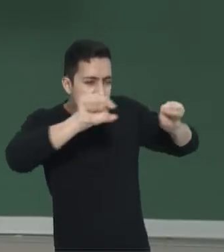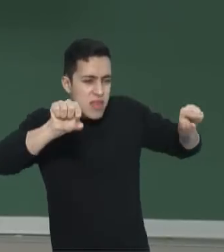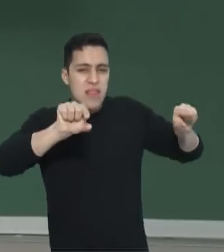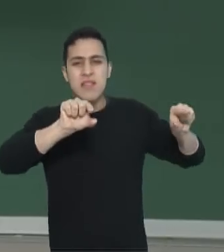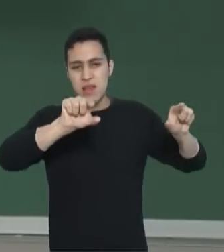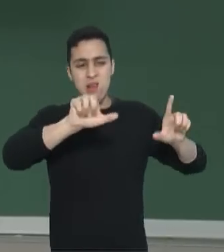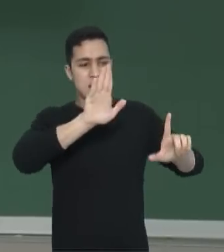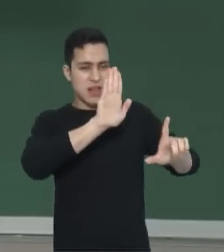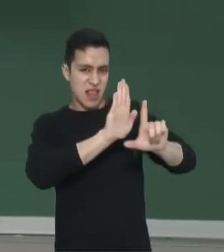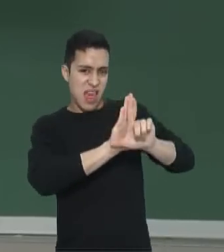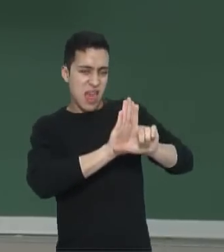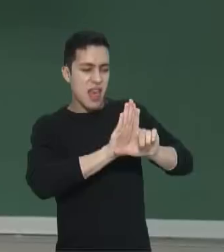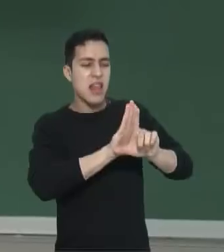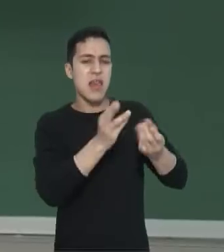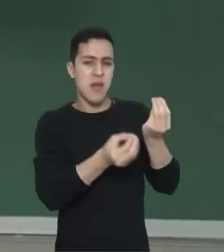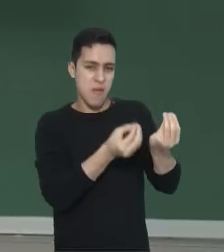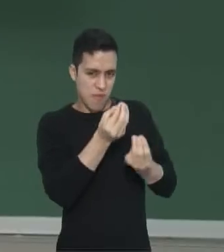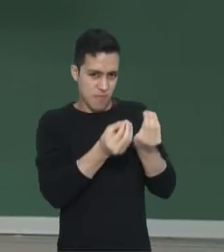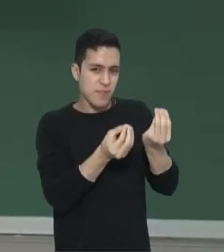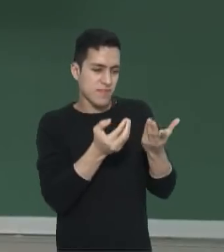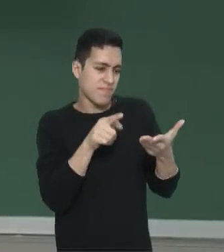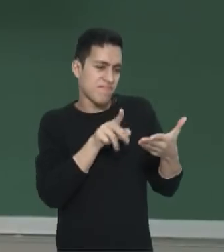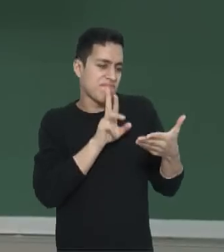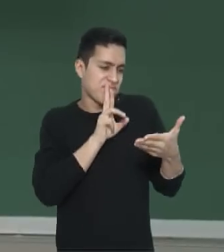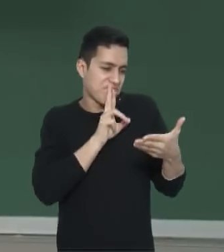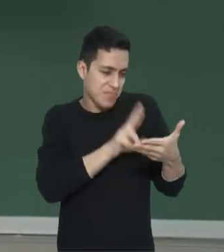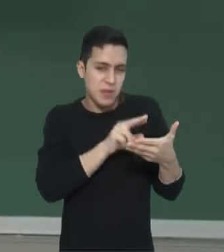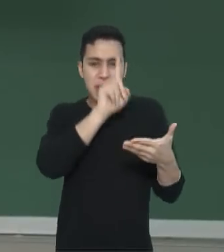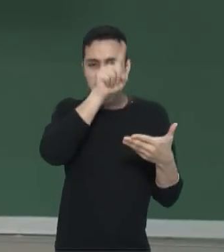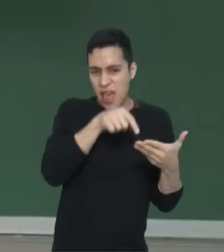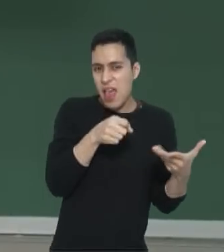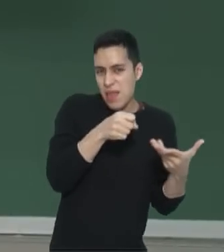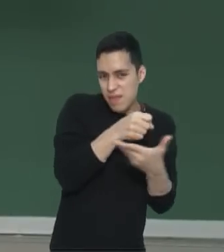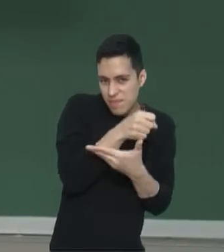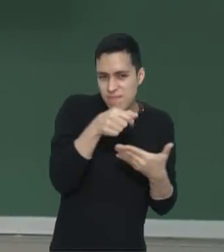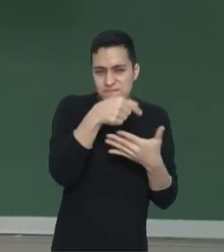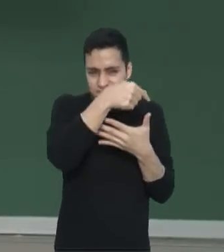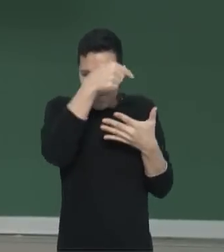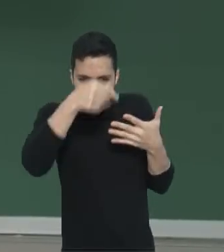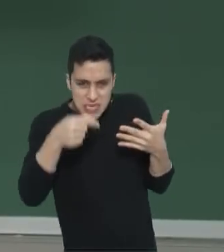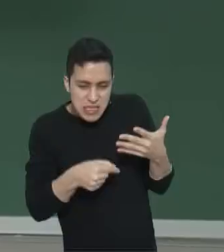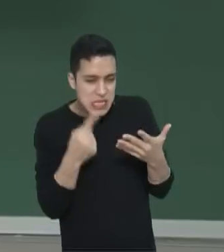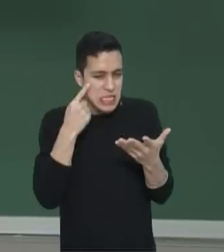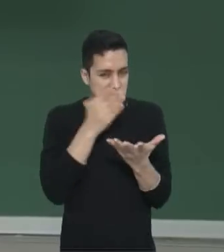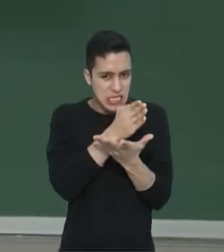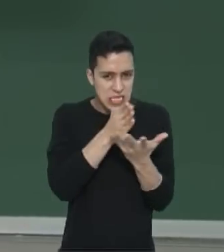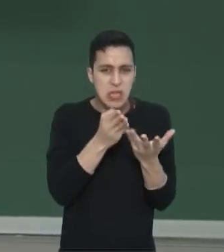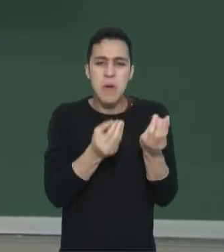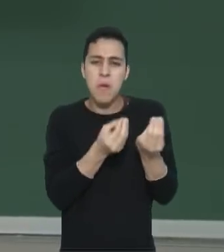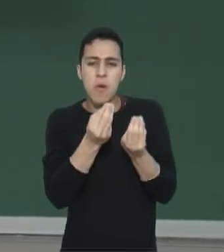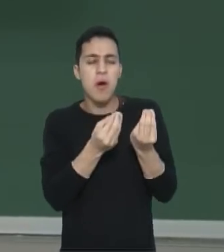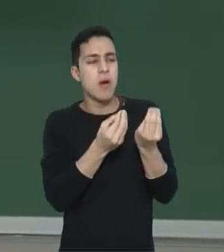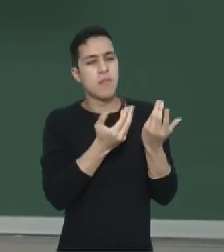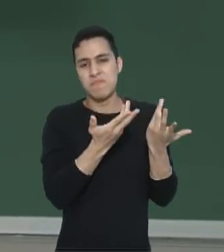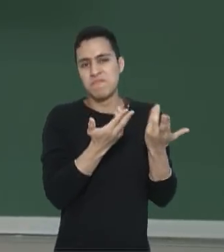da lei, essa resposta. O que ela estabelece? Os princípios, as garantias do uso da